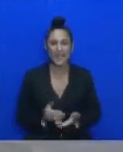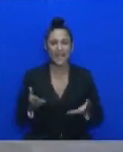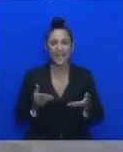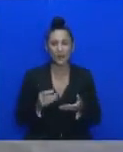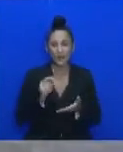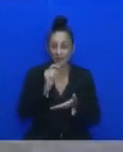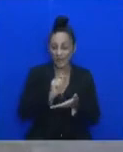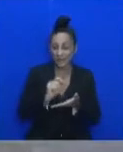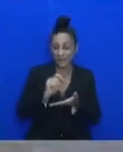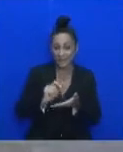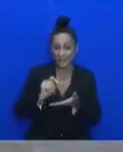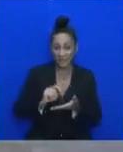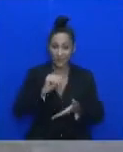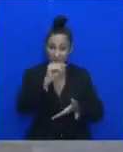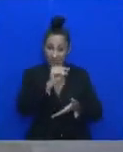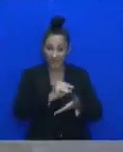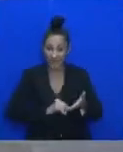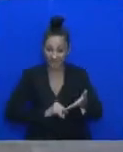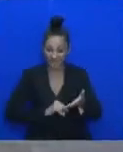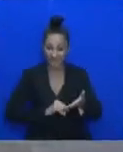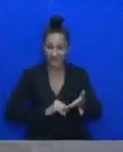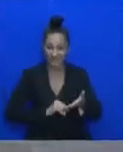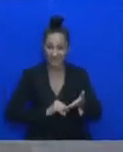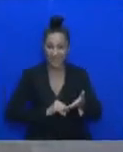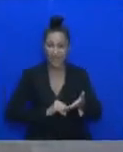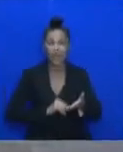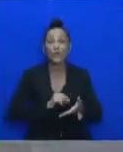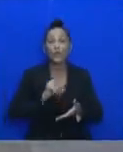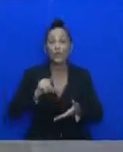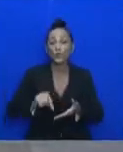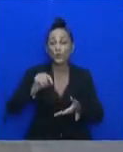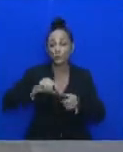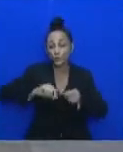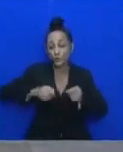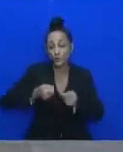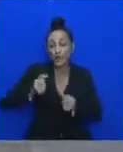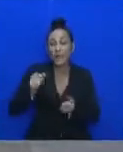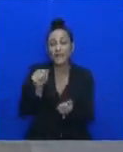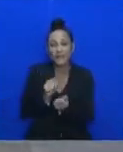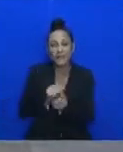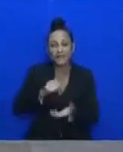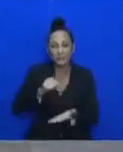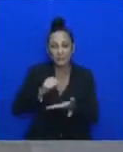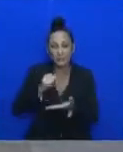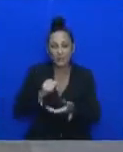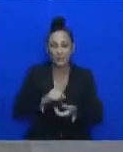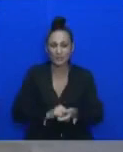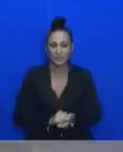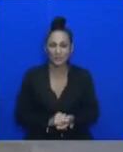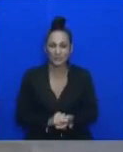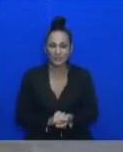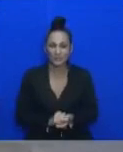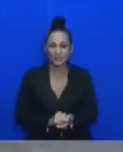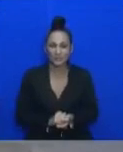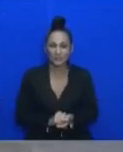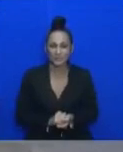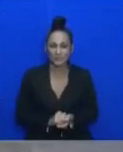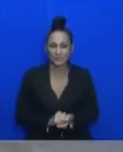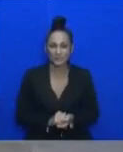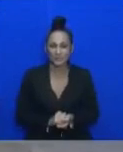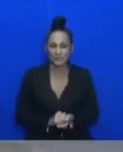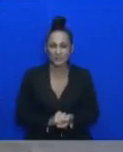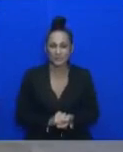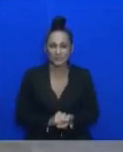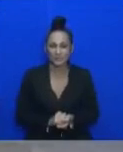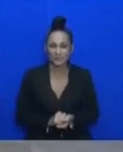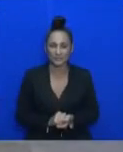Agora a assinatura da ata do sorteio e do documento que registra o número do lacre. São dois documentos, tá? O número do lacre e a ata do